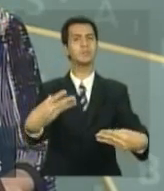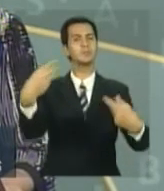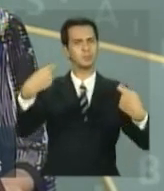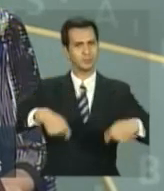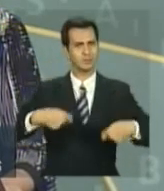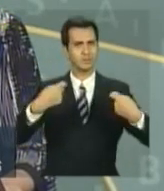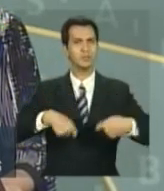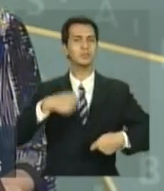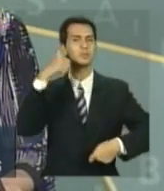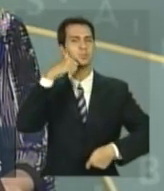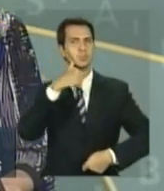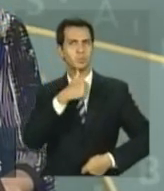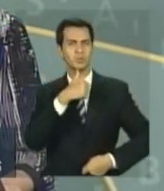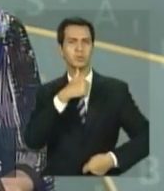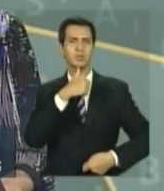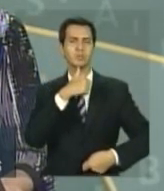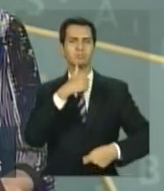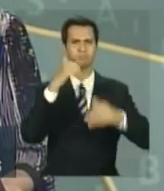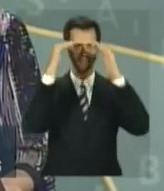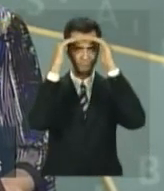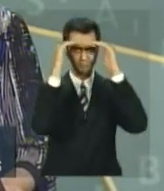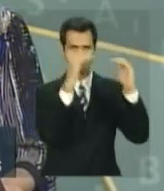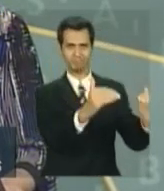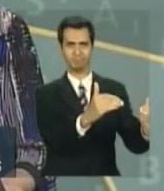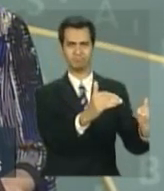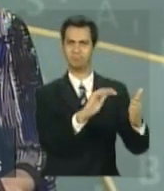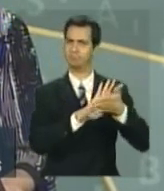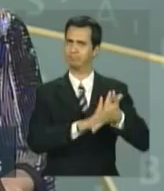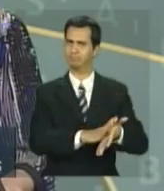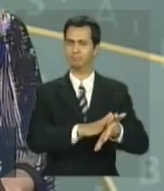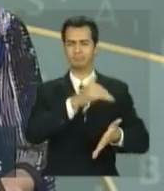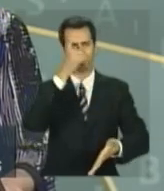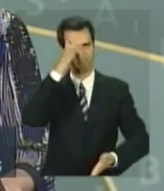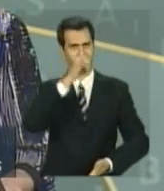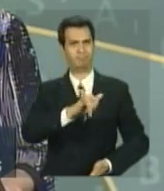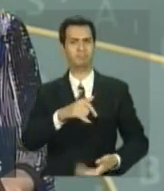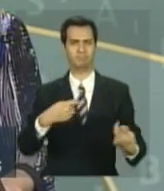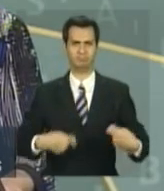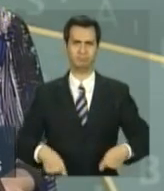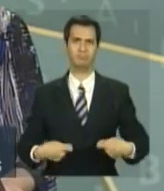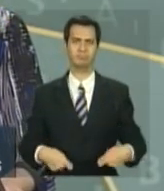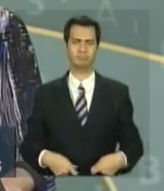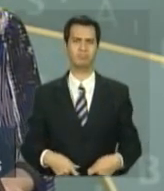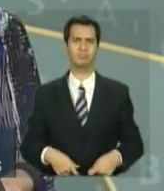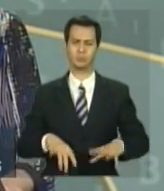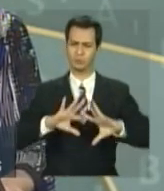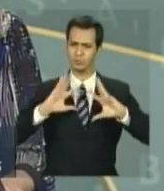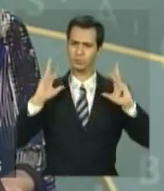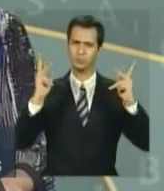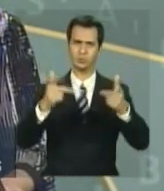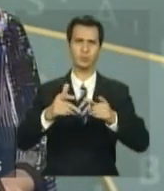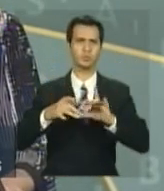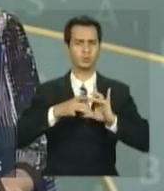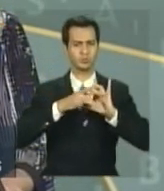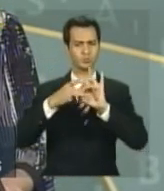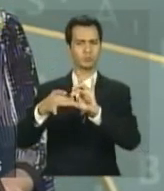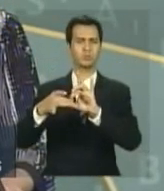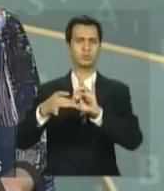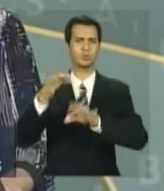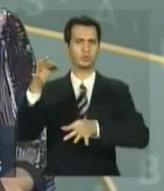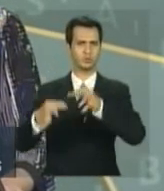desrespeito ou de constrangimento, nós precisamos de uma ação conjunta com a